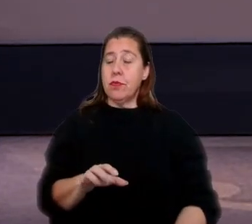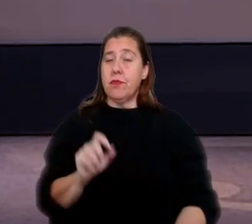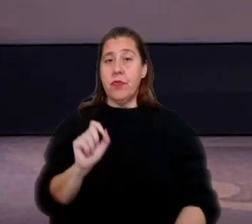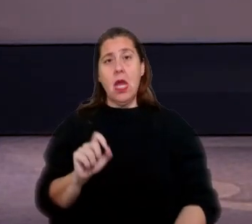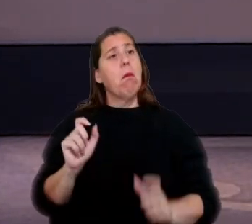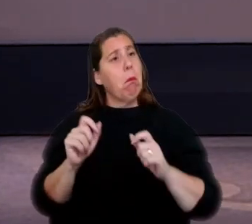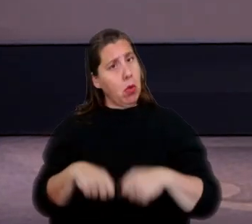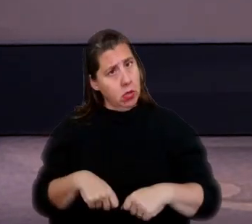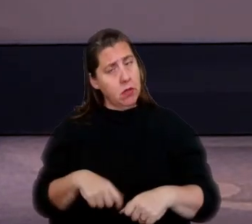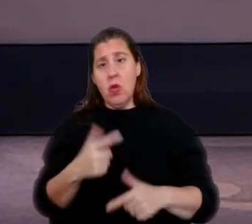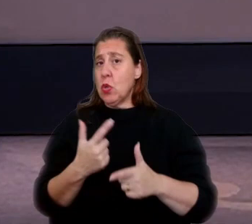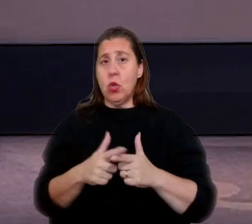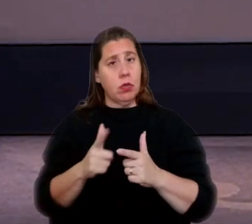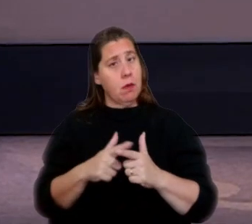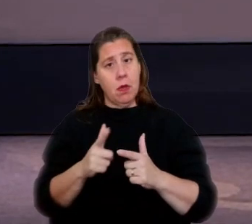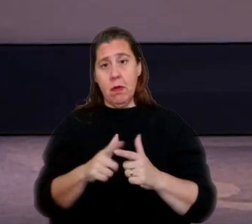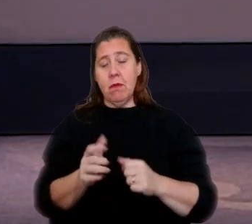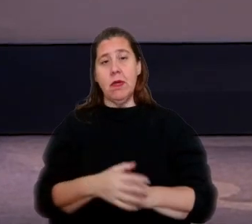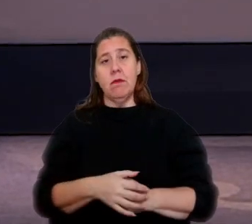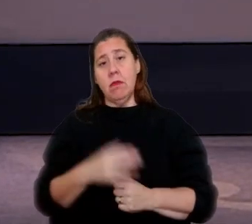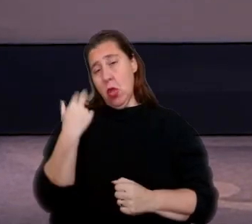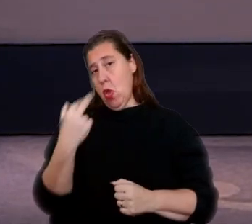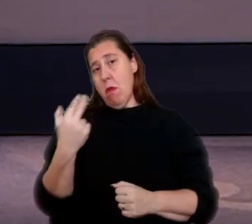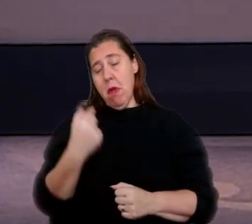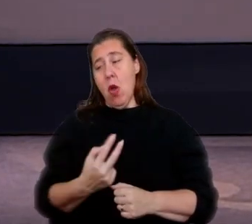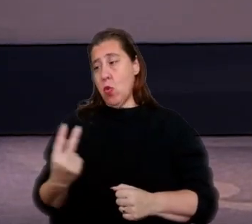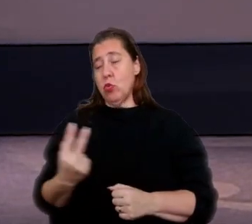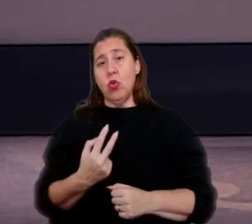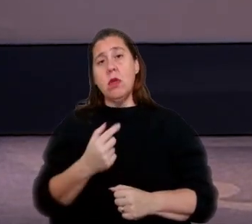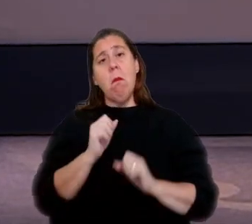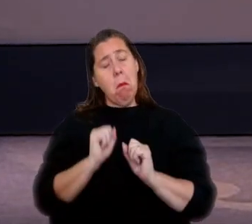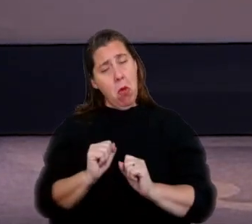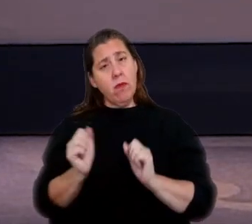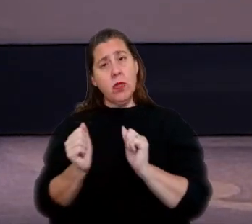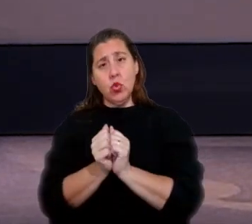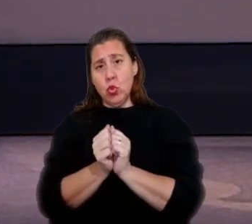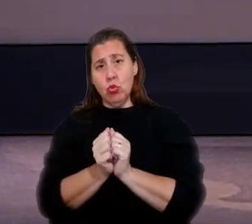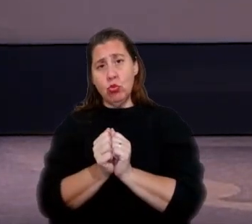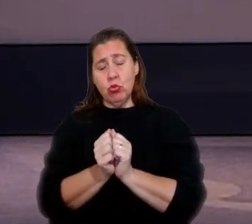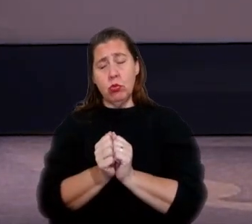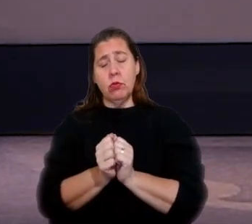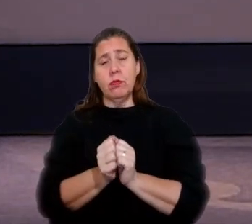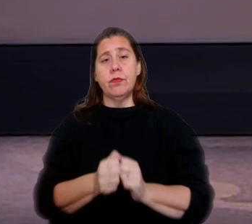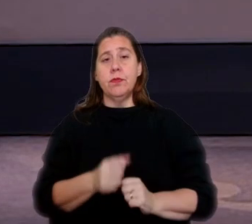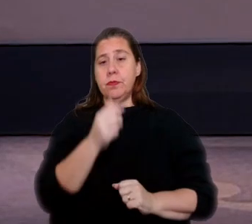isso, sabe? Que é possível, que não tem problema, que é normal, que os meninos podem, né?